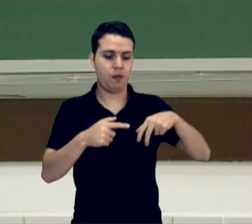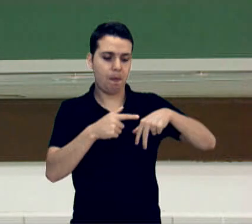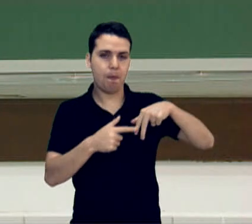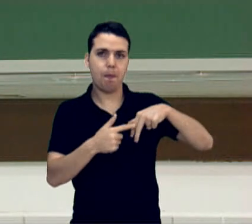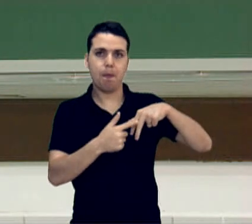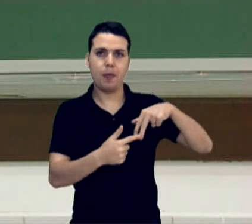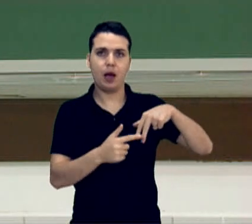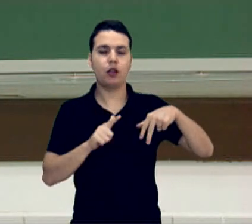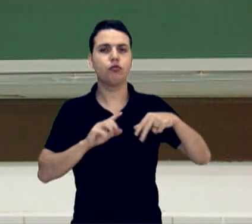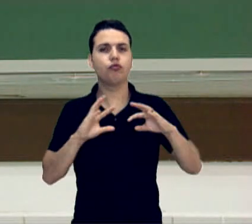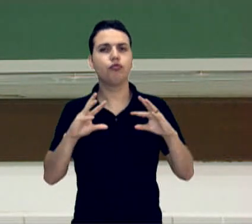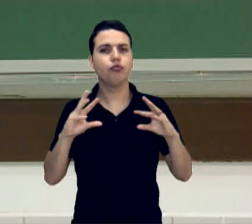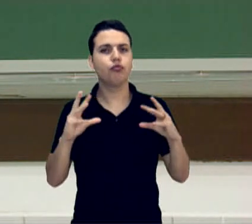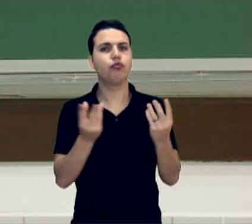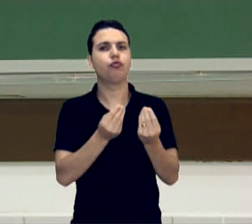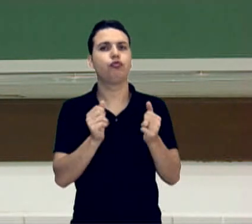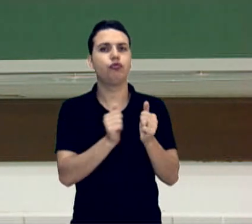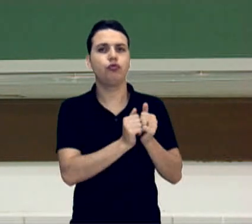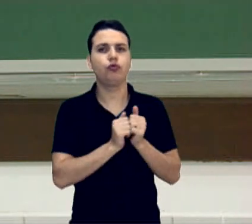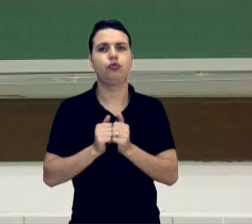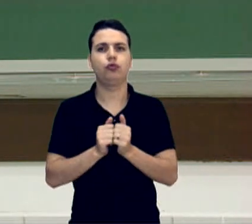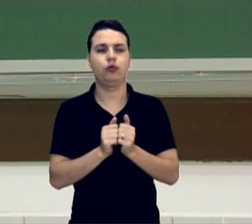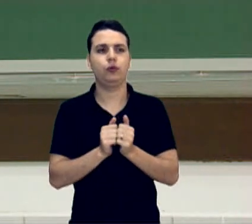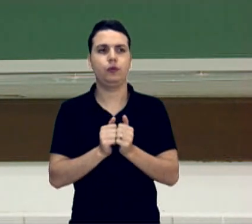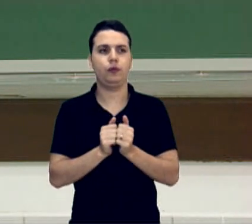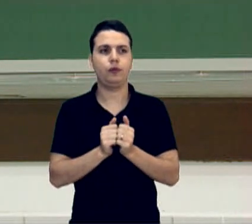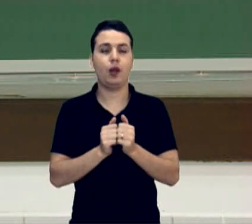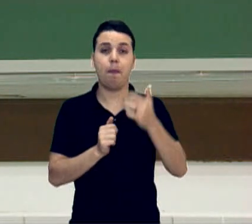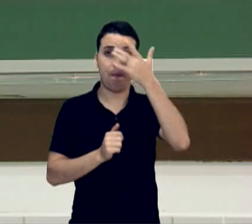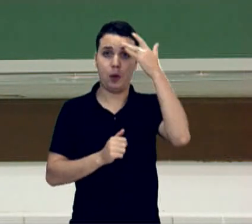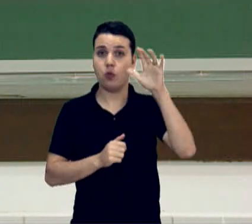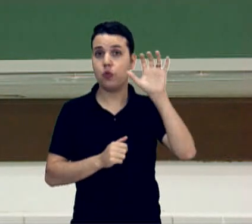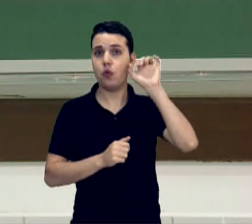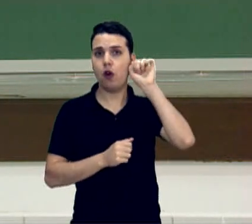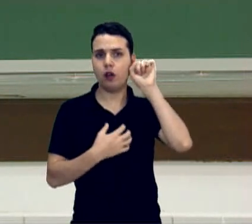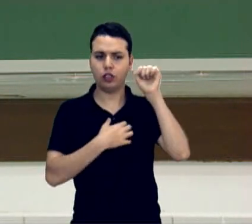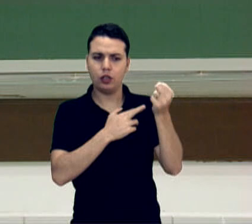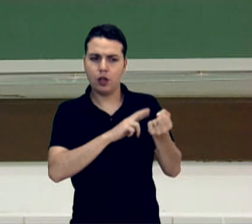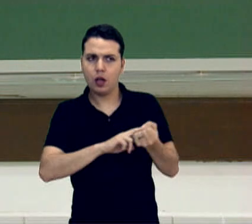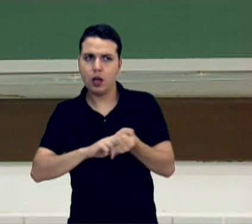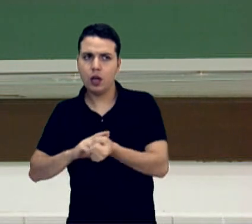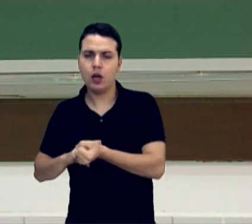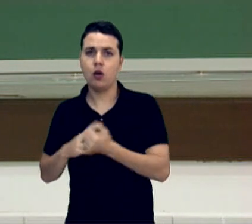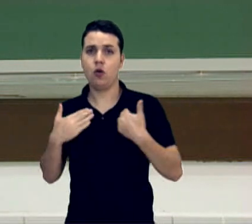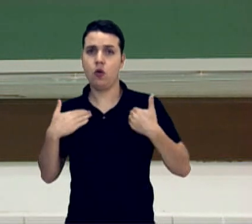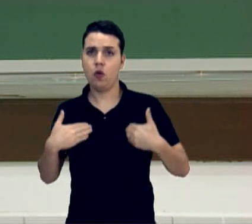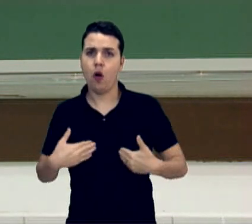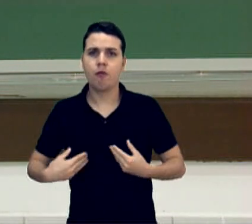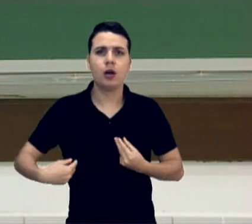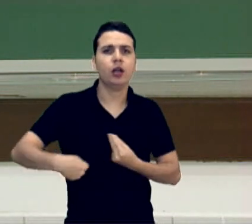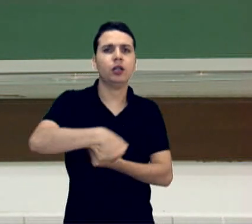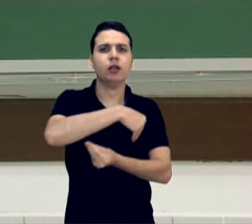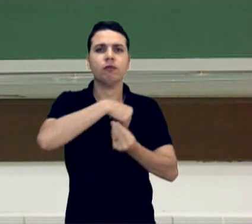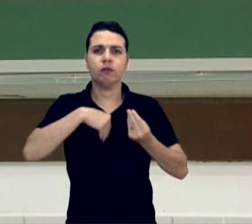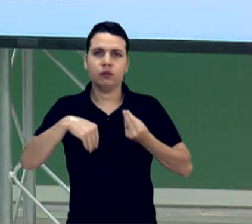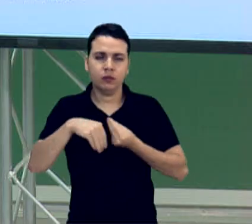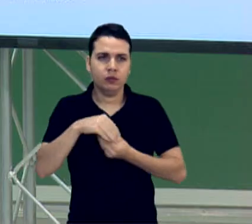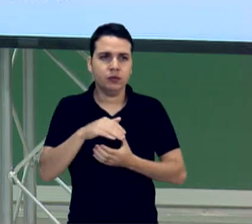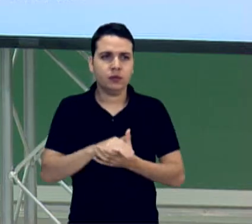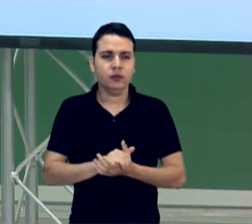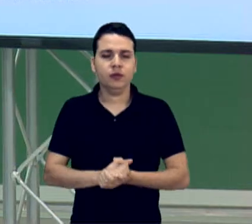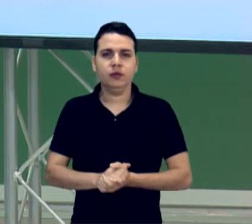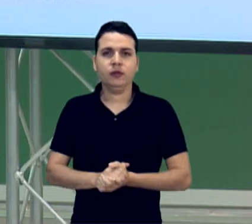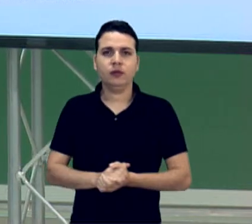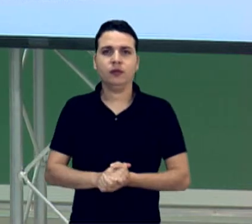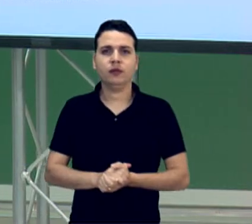é um fluir, né? A pessoa escuta o ritmo e o corpo dela entra no balanço. Então tem